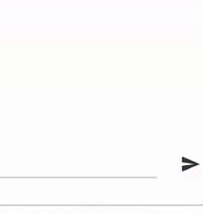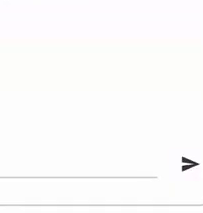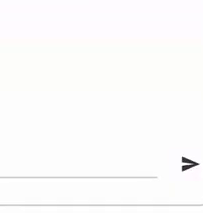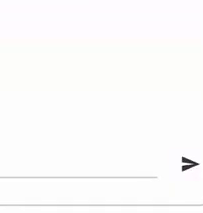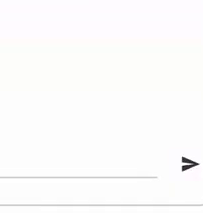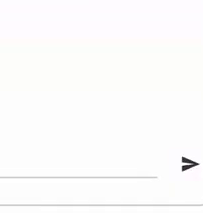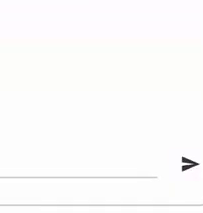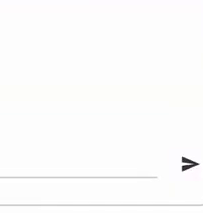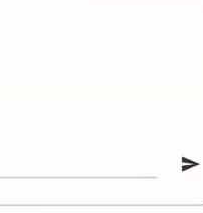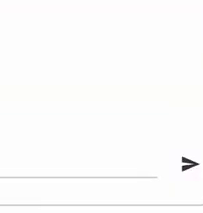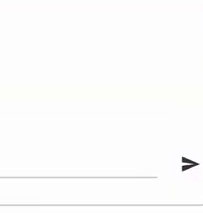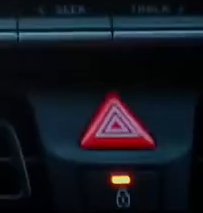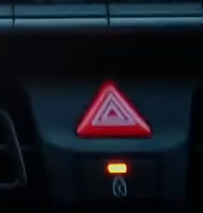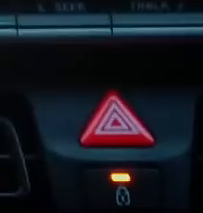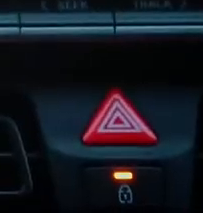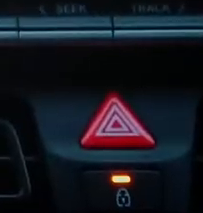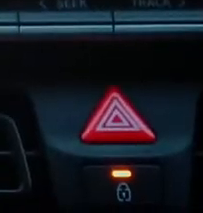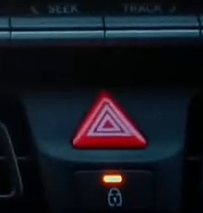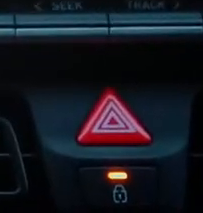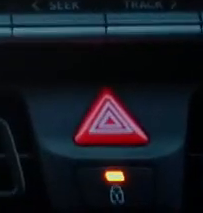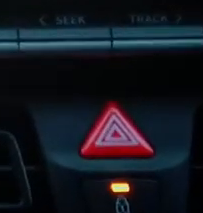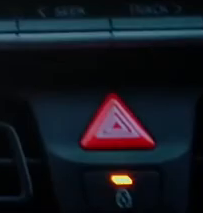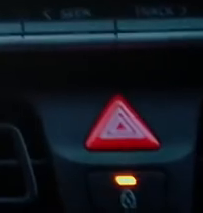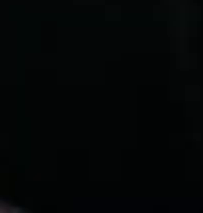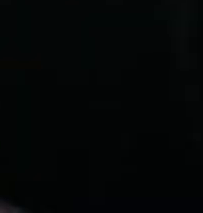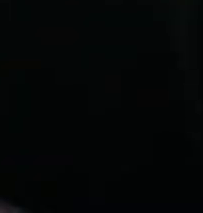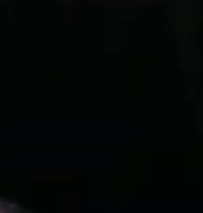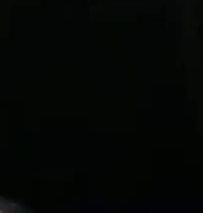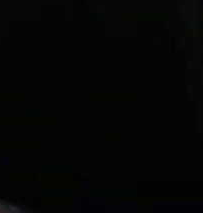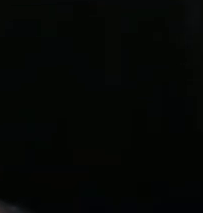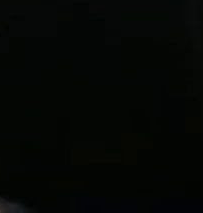de contar e ouvir